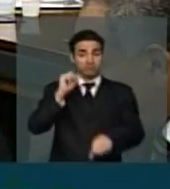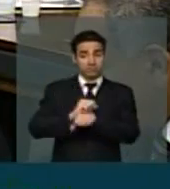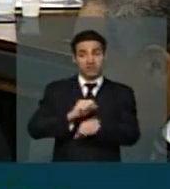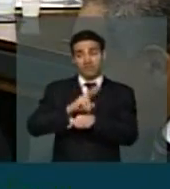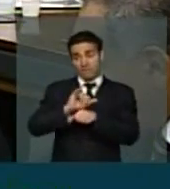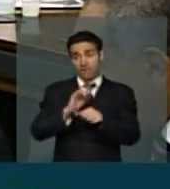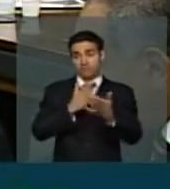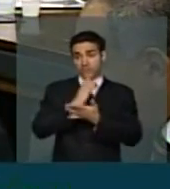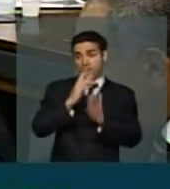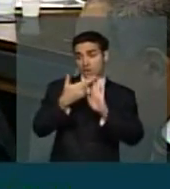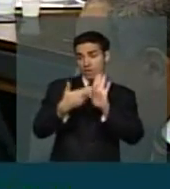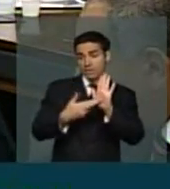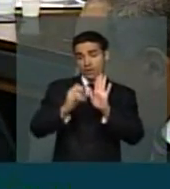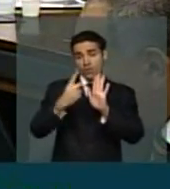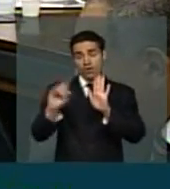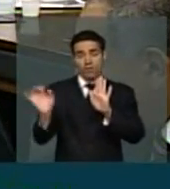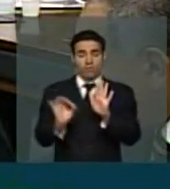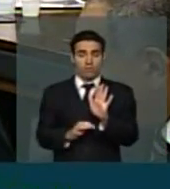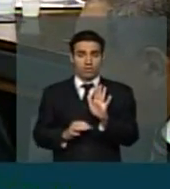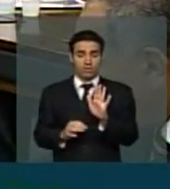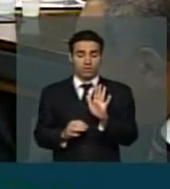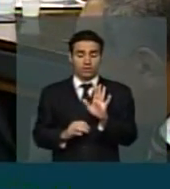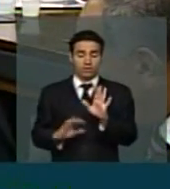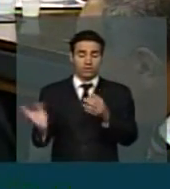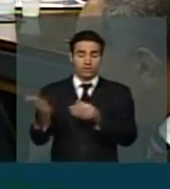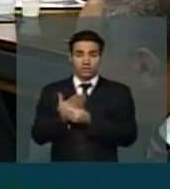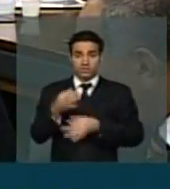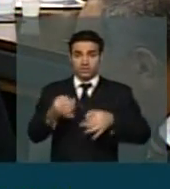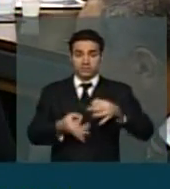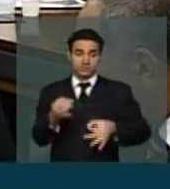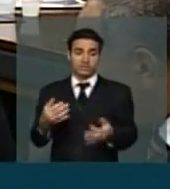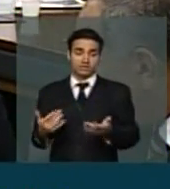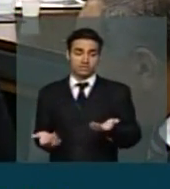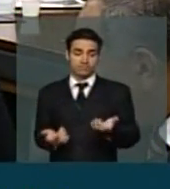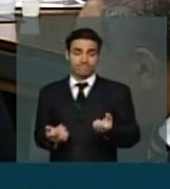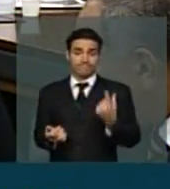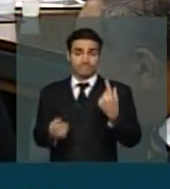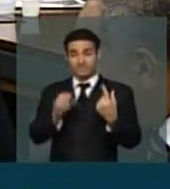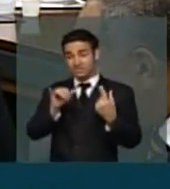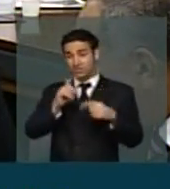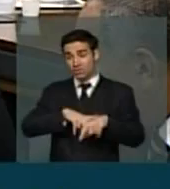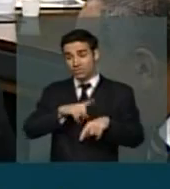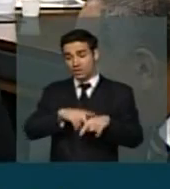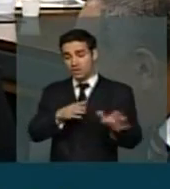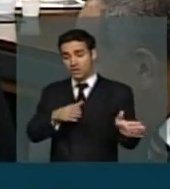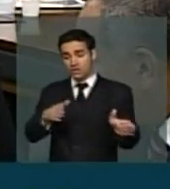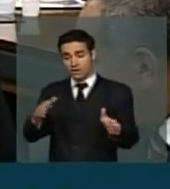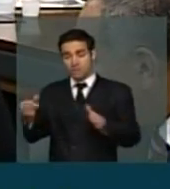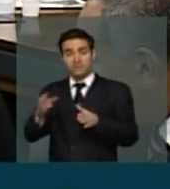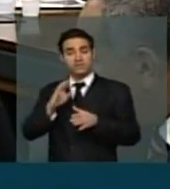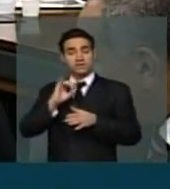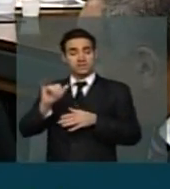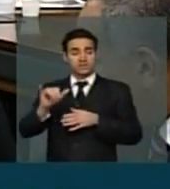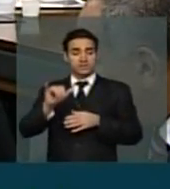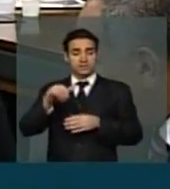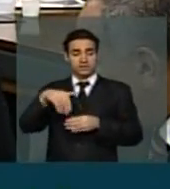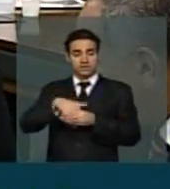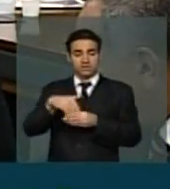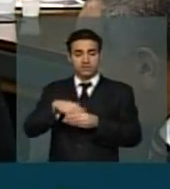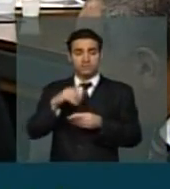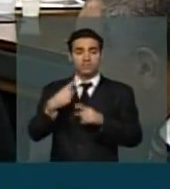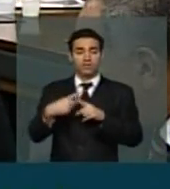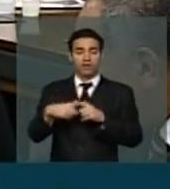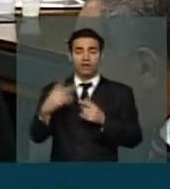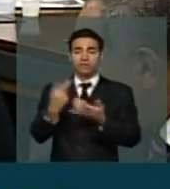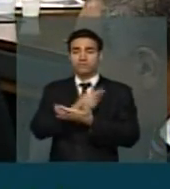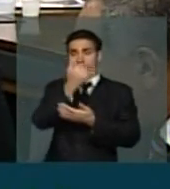vou regulamentar um determinado setor, ou determinada ação daquele setor. Então, se esse não é um prazo, se os prazos internos da Anatel são muito demorados, por